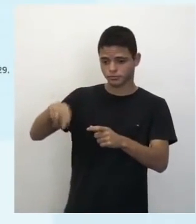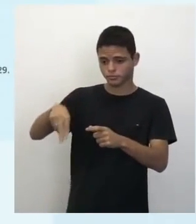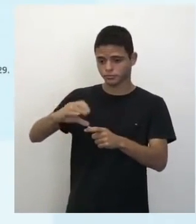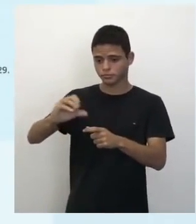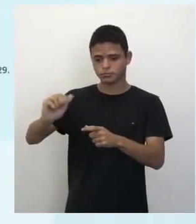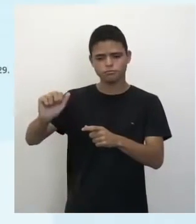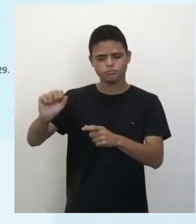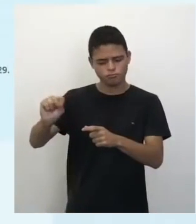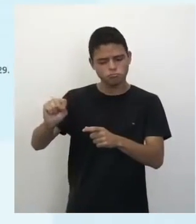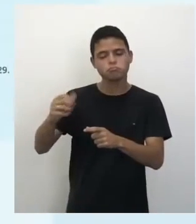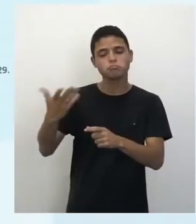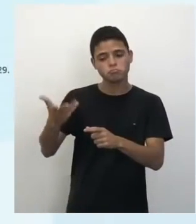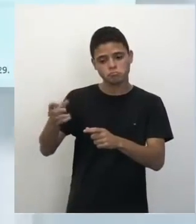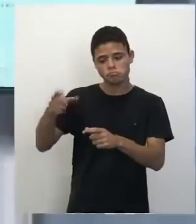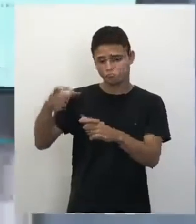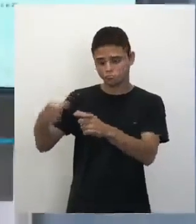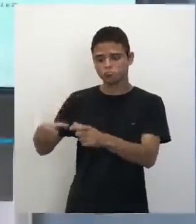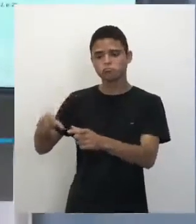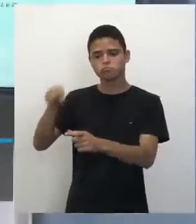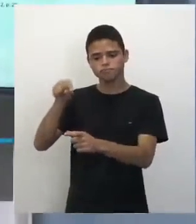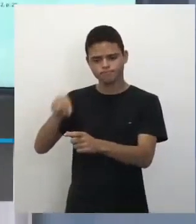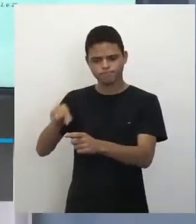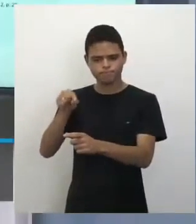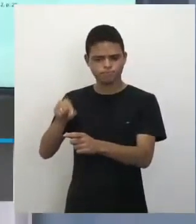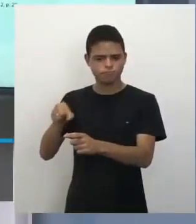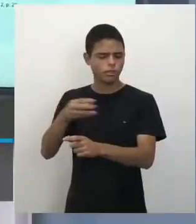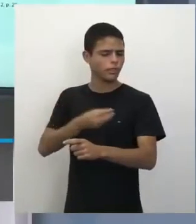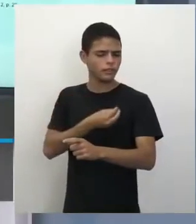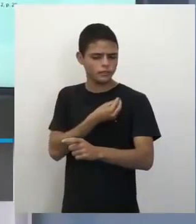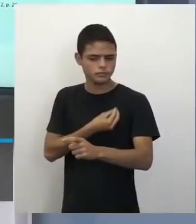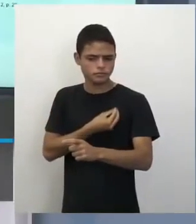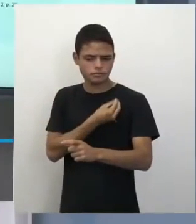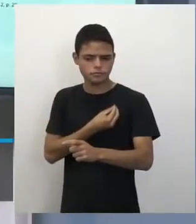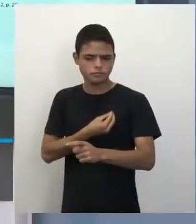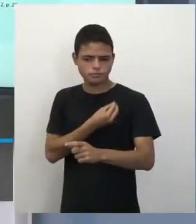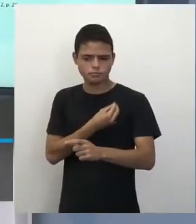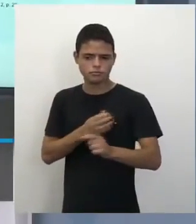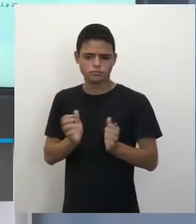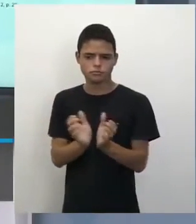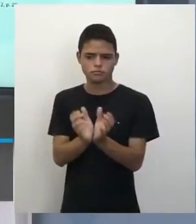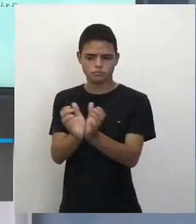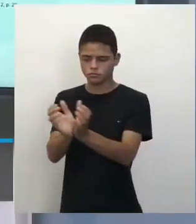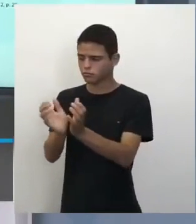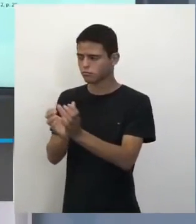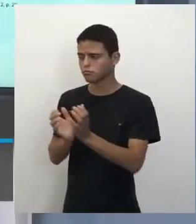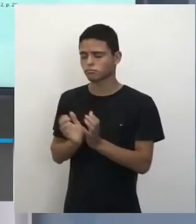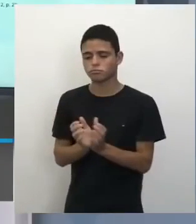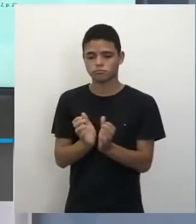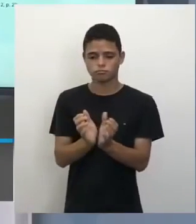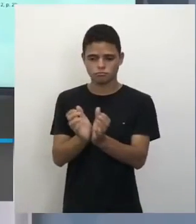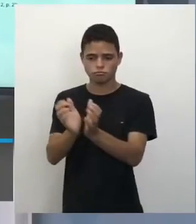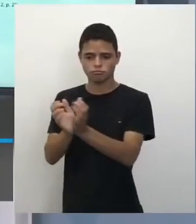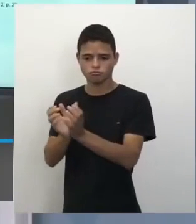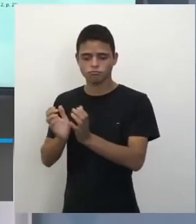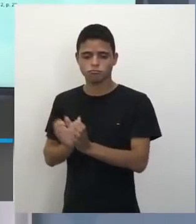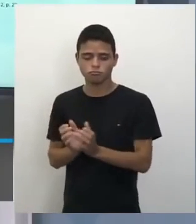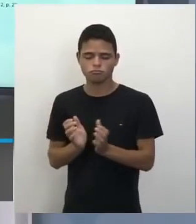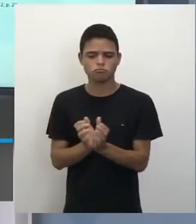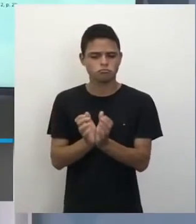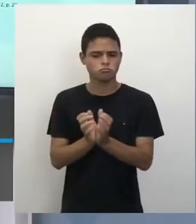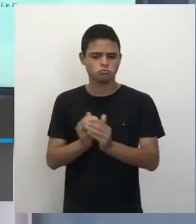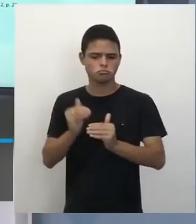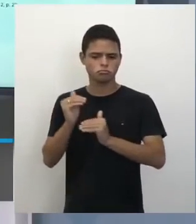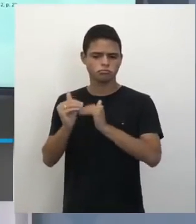seja, essa região era habitada por esses povos que desenvolveram uma